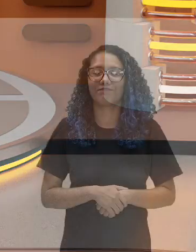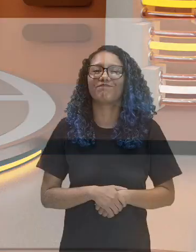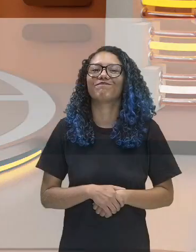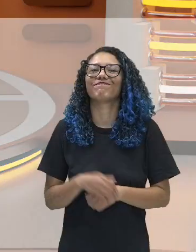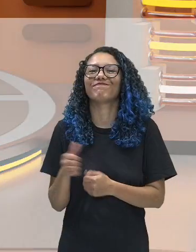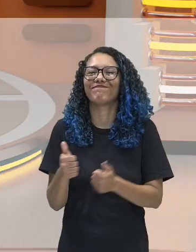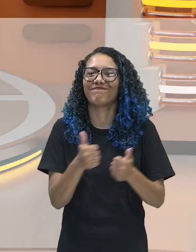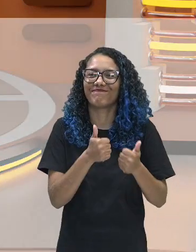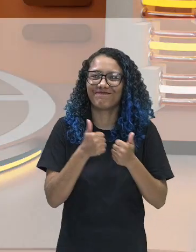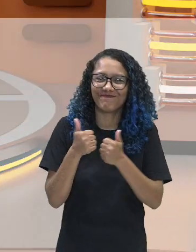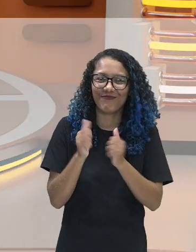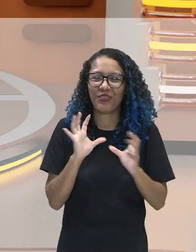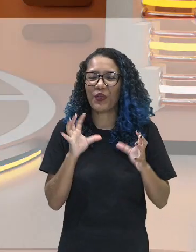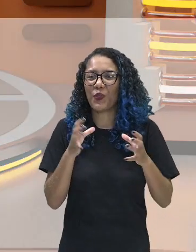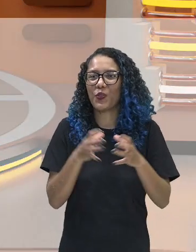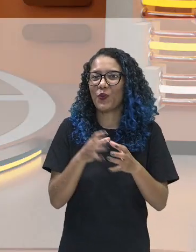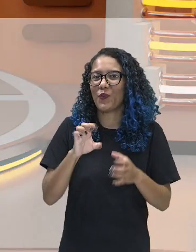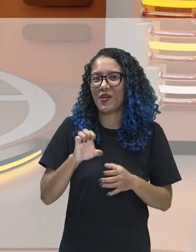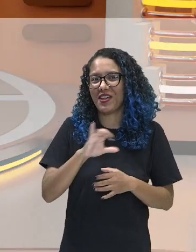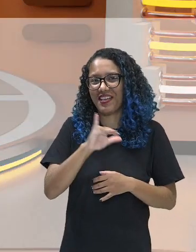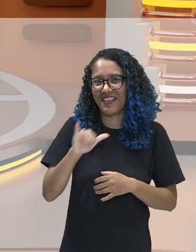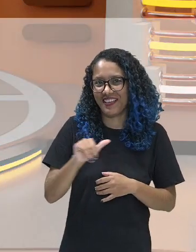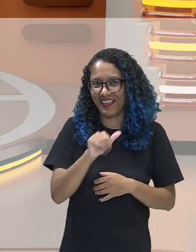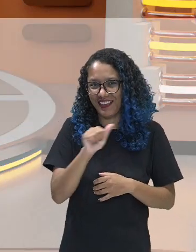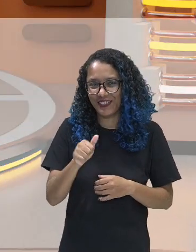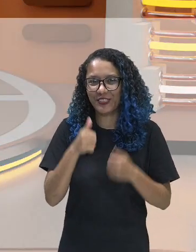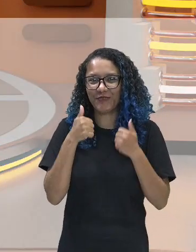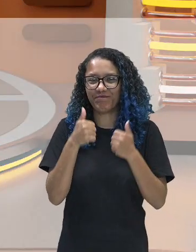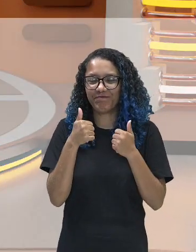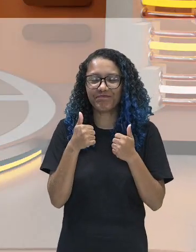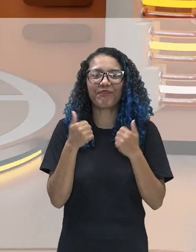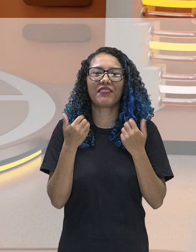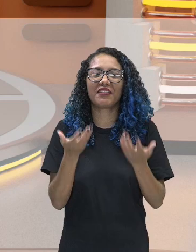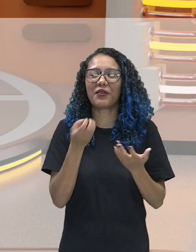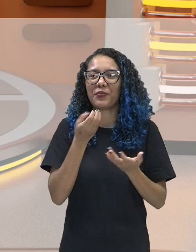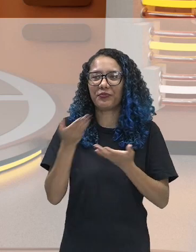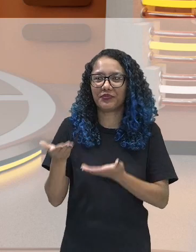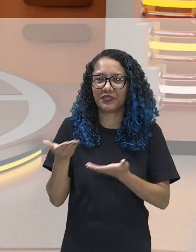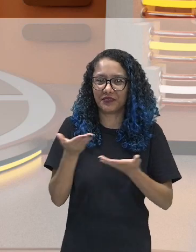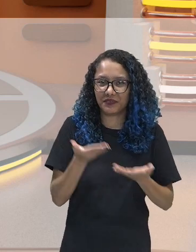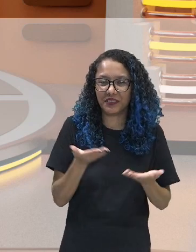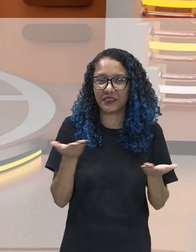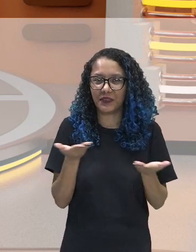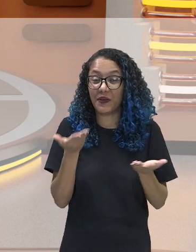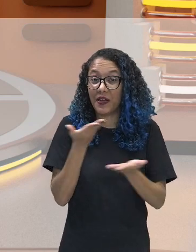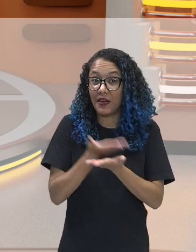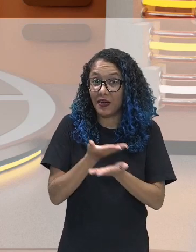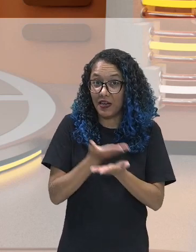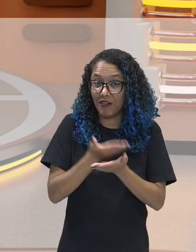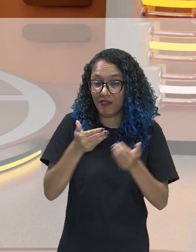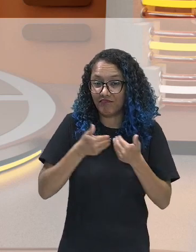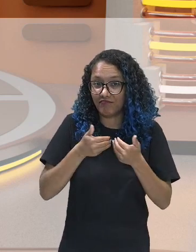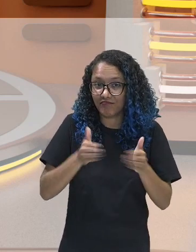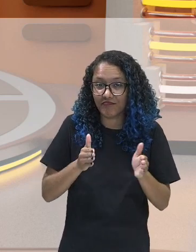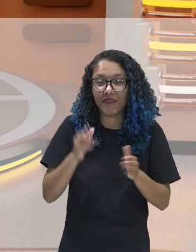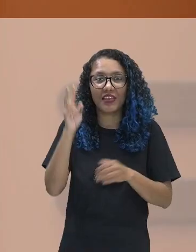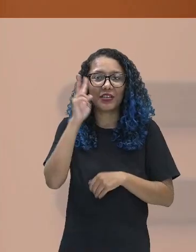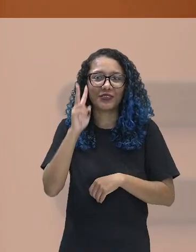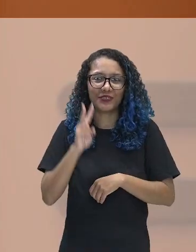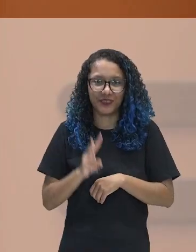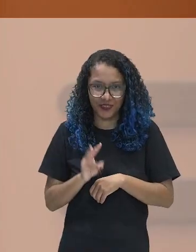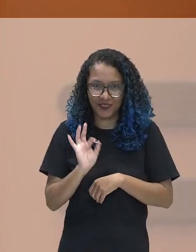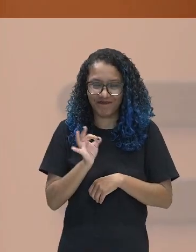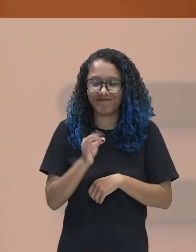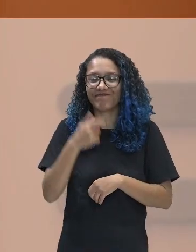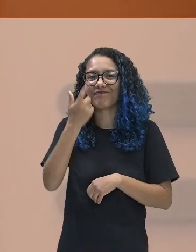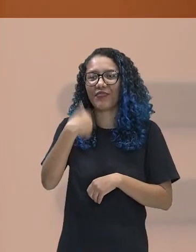Turma boa da nossa educação de jovens e adultos, primeira fase, sejam bem-vindos à nossa aula inaugural de História. Eu